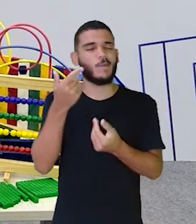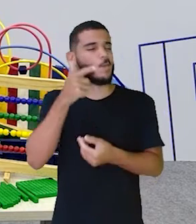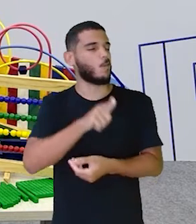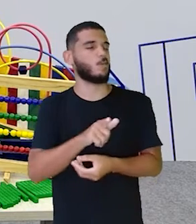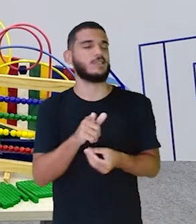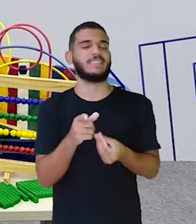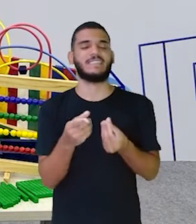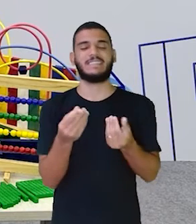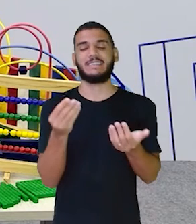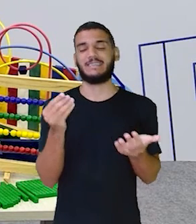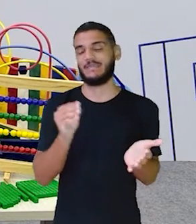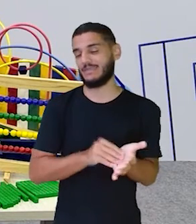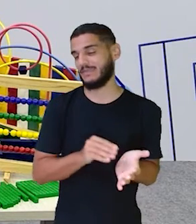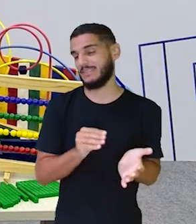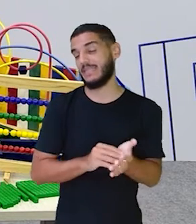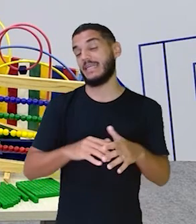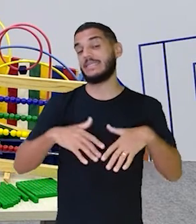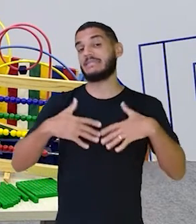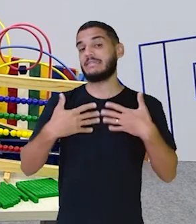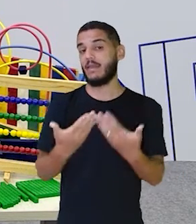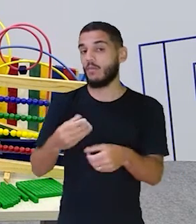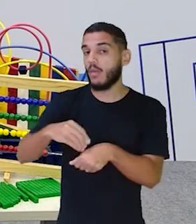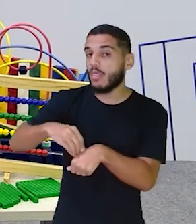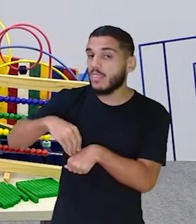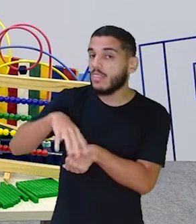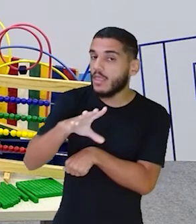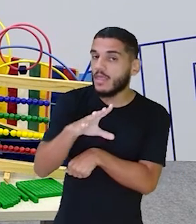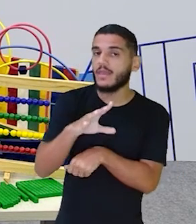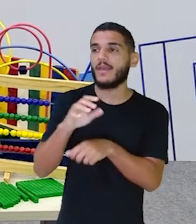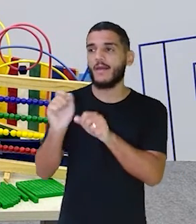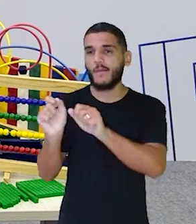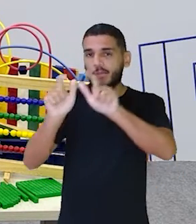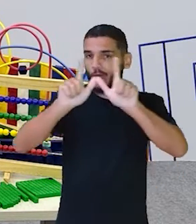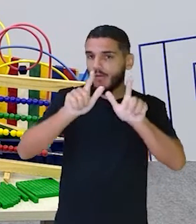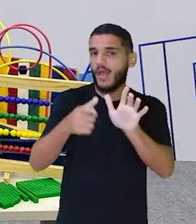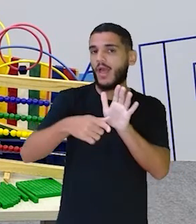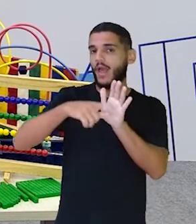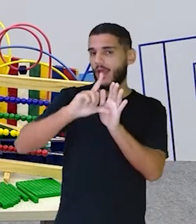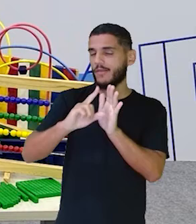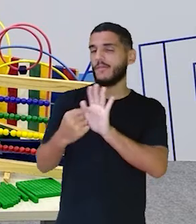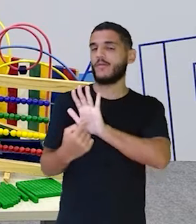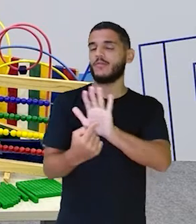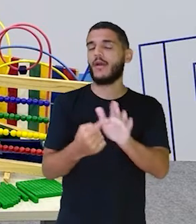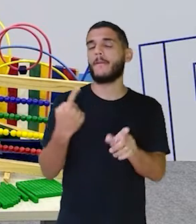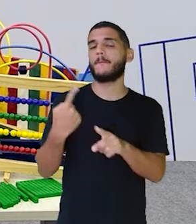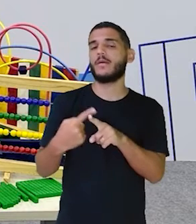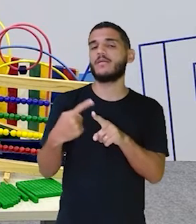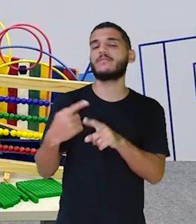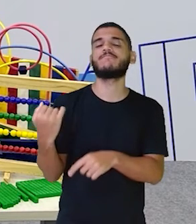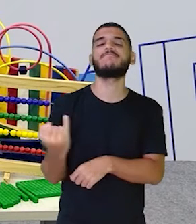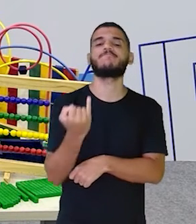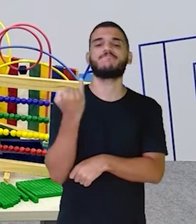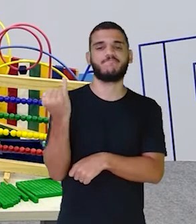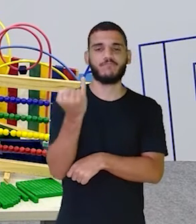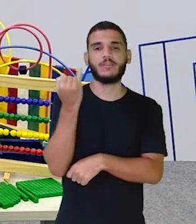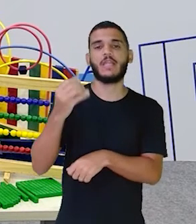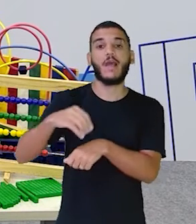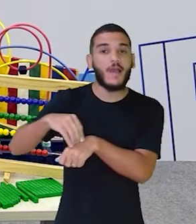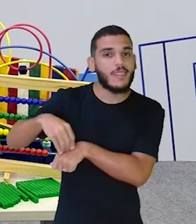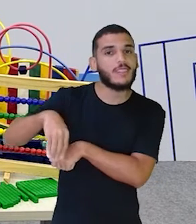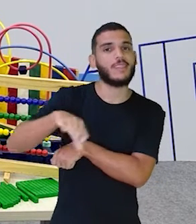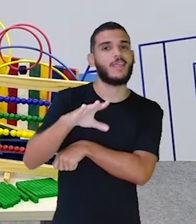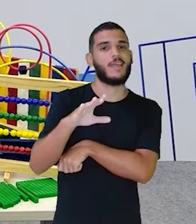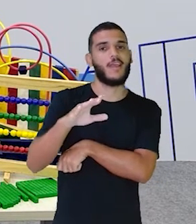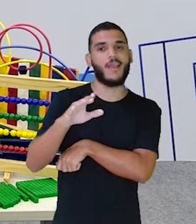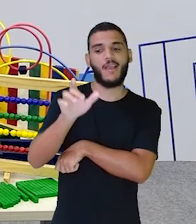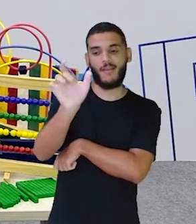conseguiu. Então, por isso que a dica, nesse slide anterior, eu trouxe, porque é muito importante essa dica para